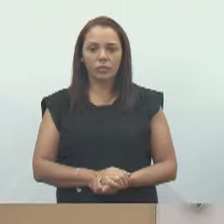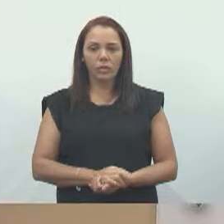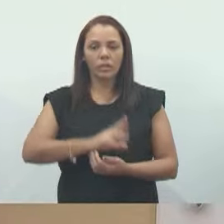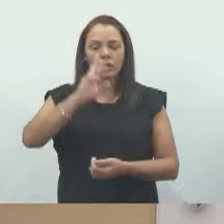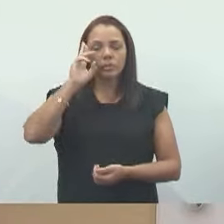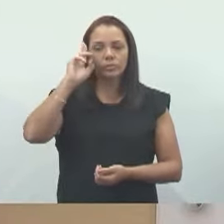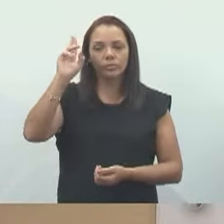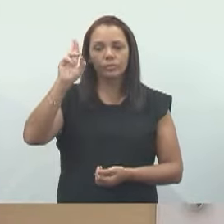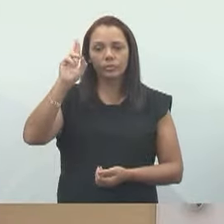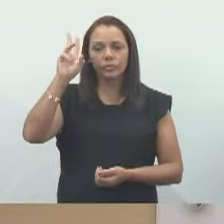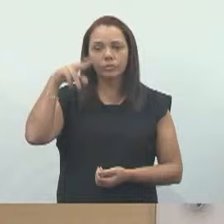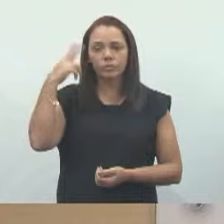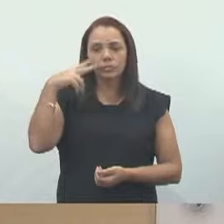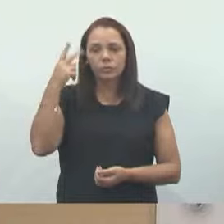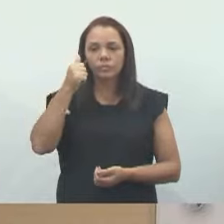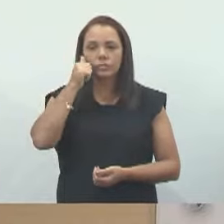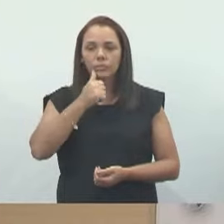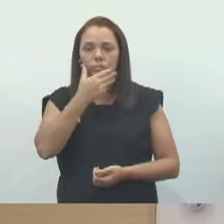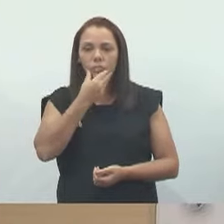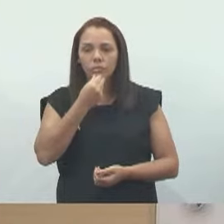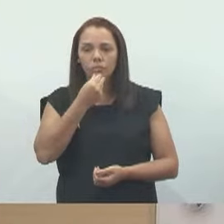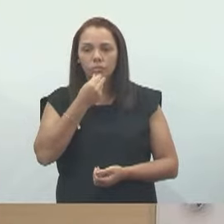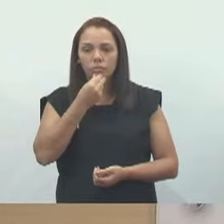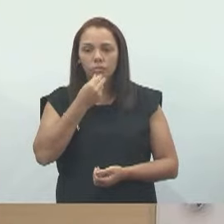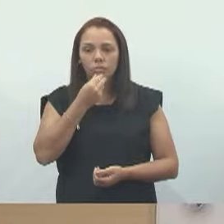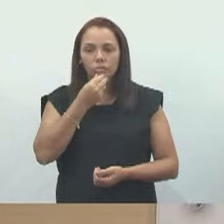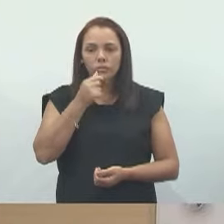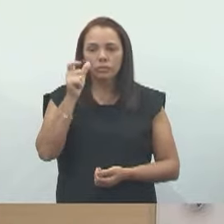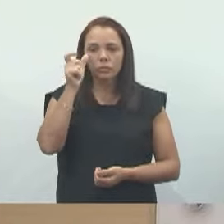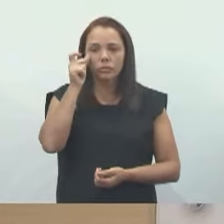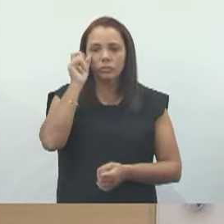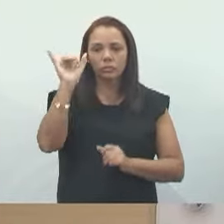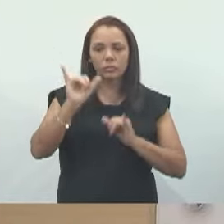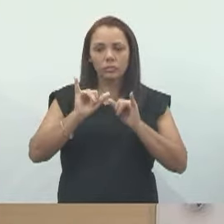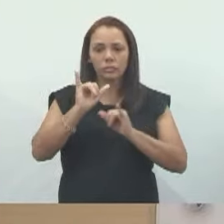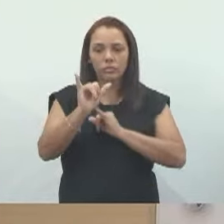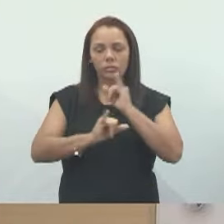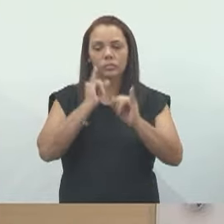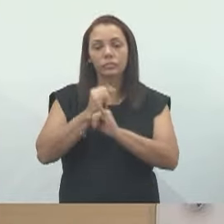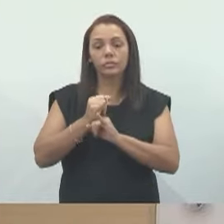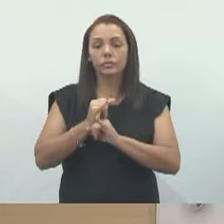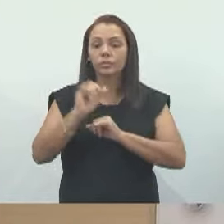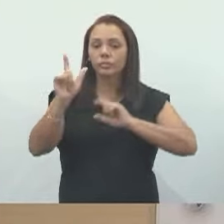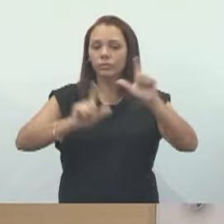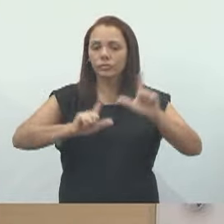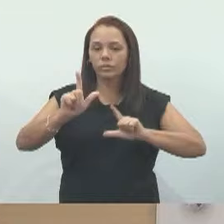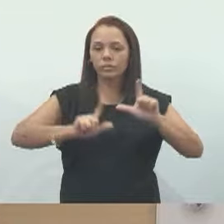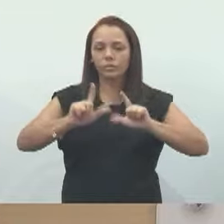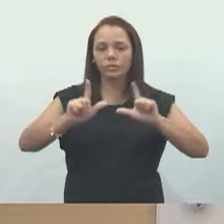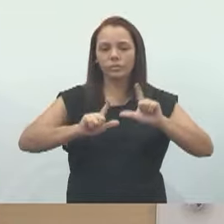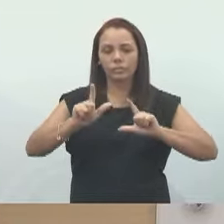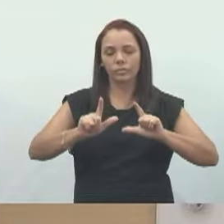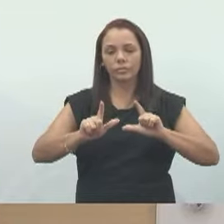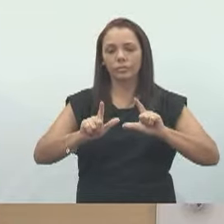Senhores vereadores, vereadoras, internautas, telespectadores,